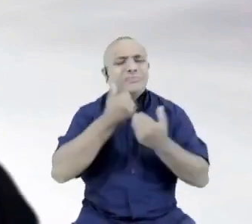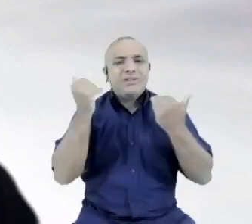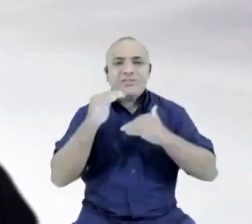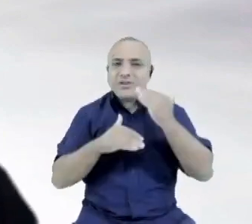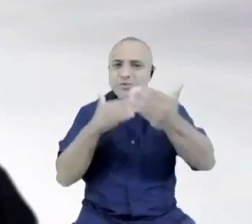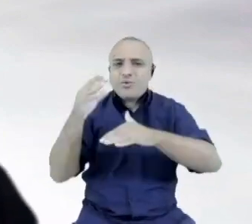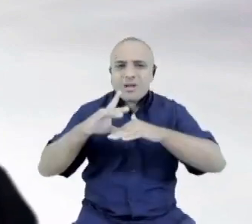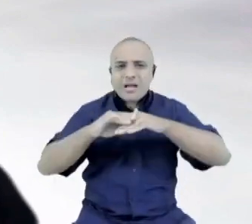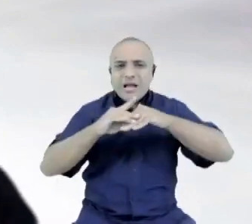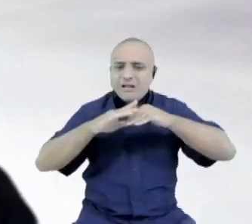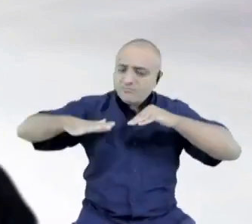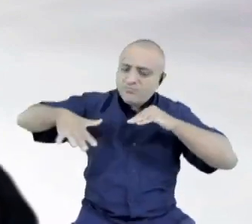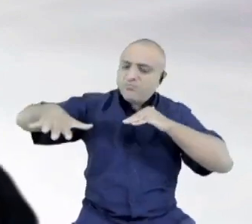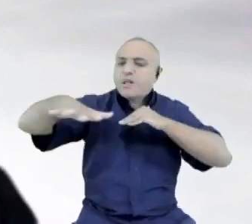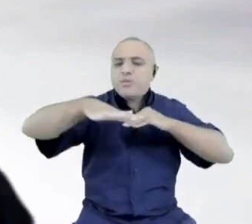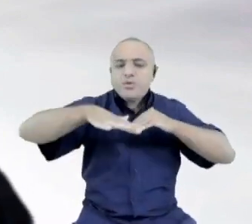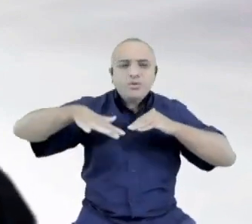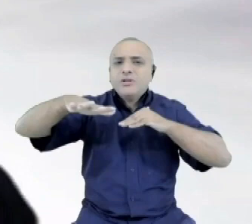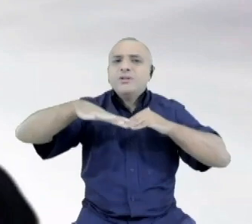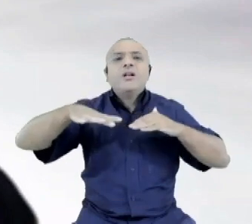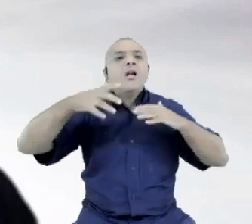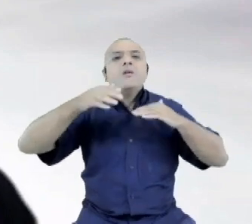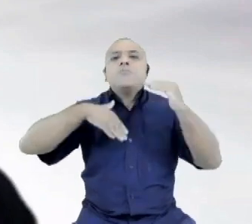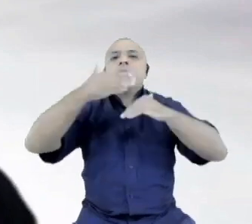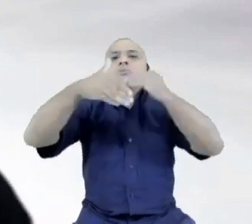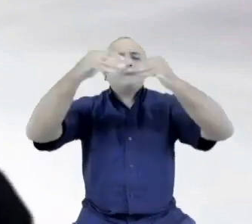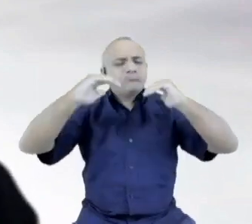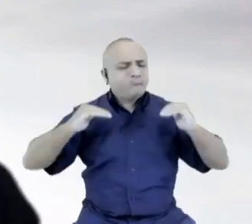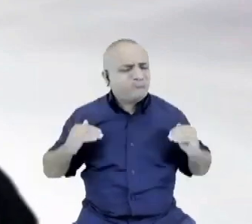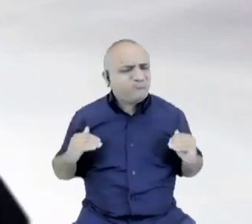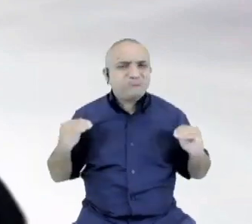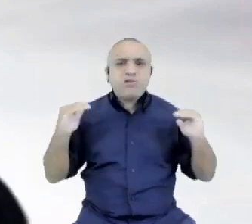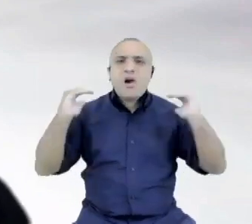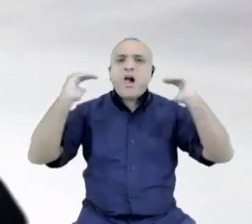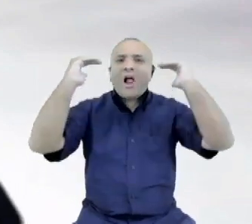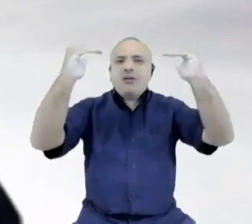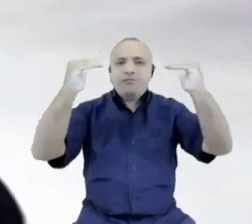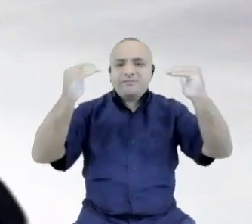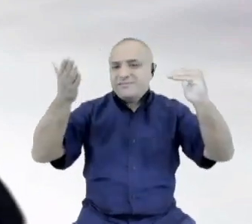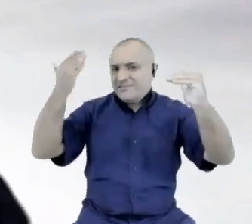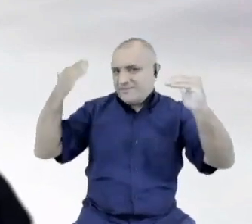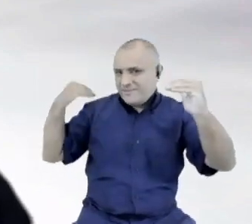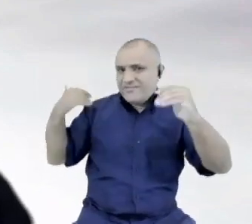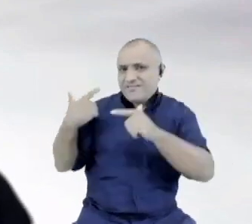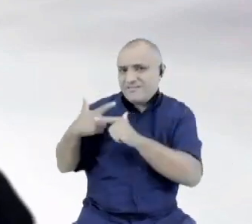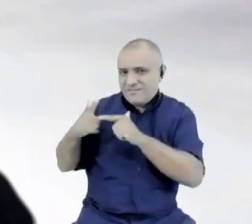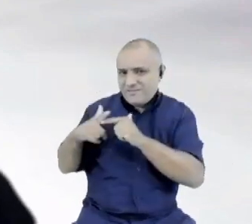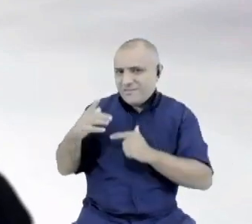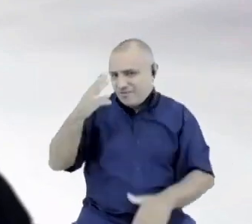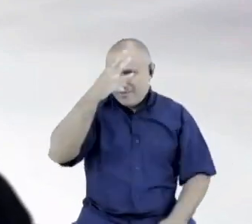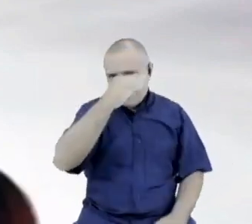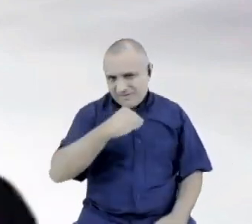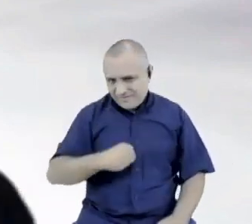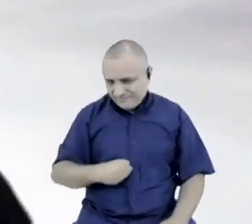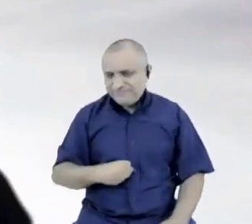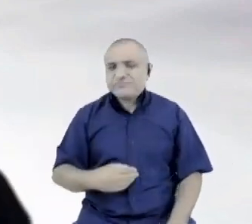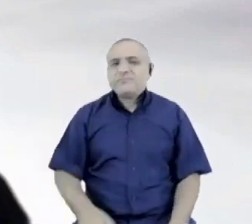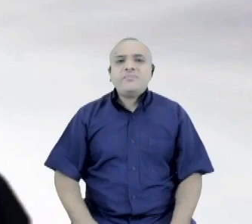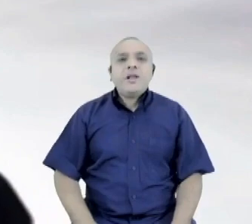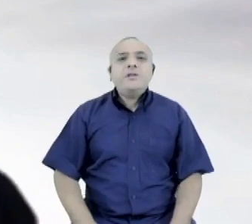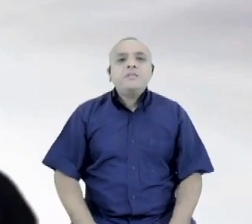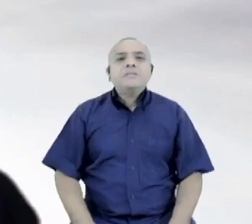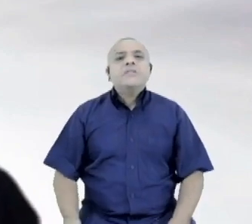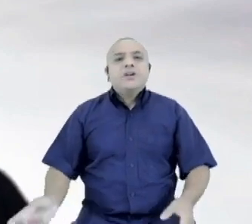patologia em um ponto de partida bem superior ao que a gente enfrentou lá atrás com a radiologia. E também um outro ponto, voltando aqui